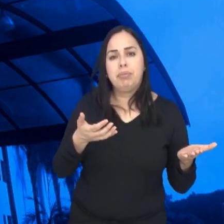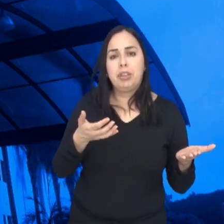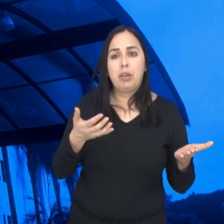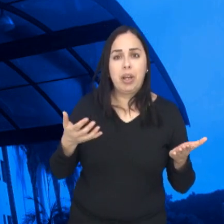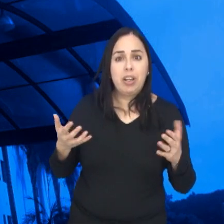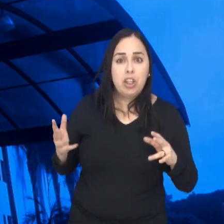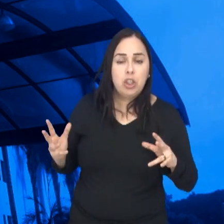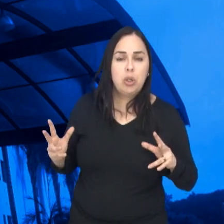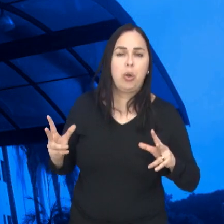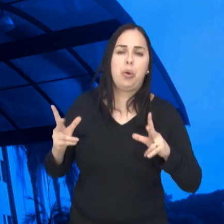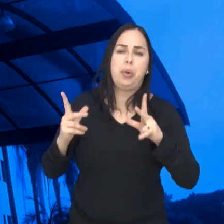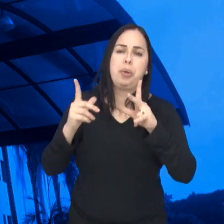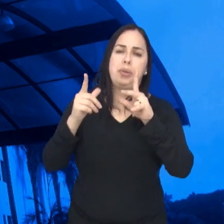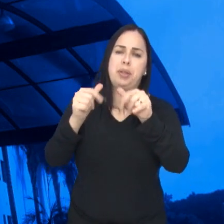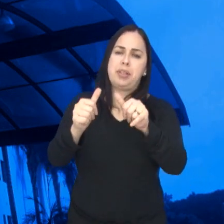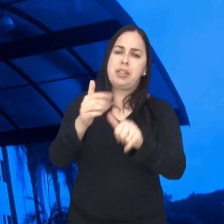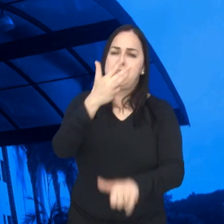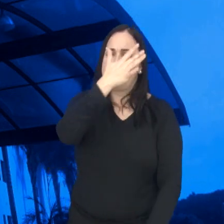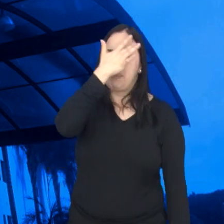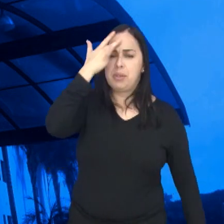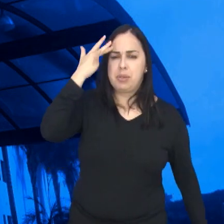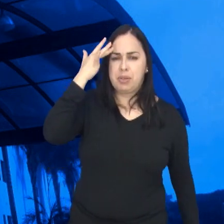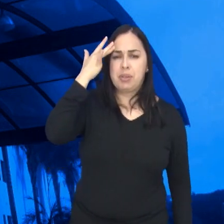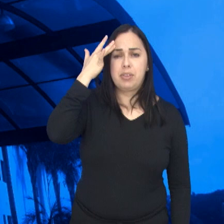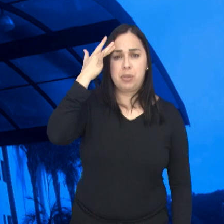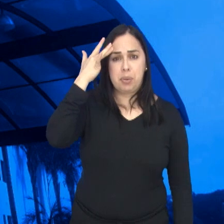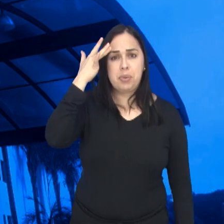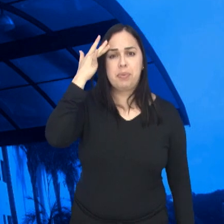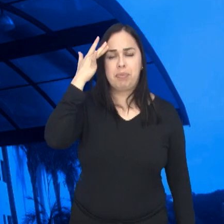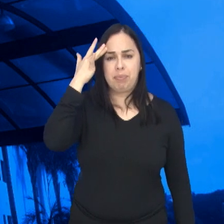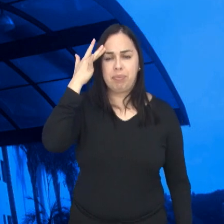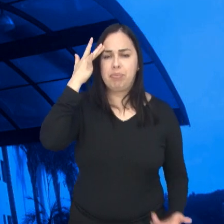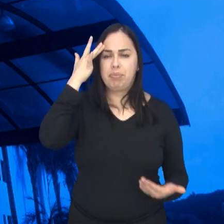todos pudessem se voltar de uma maneira